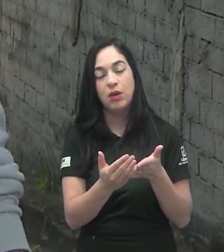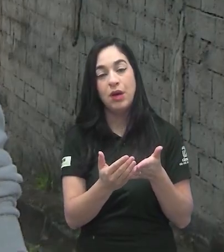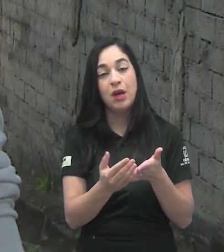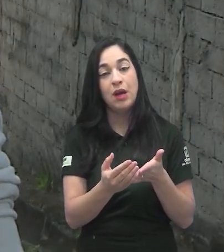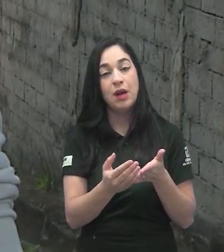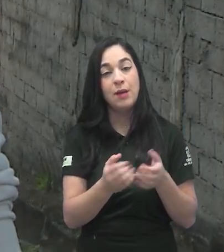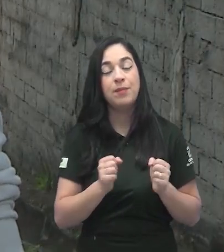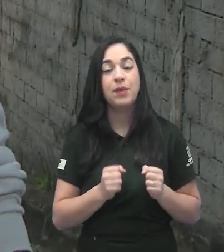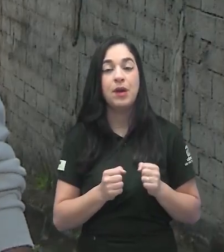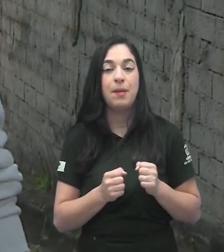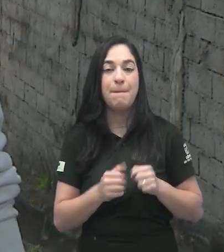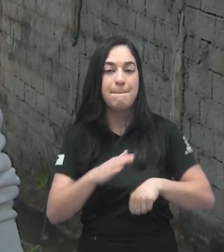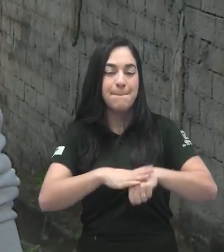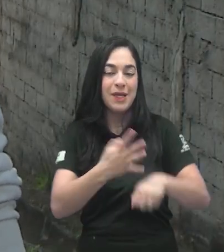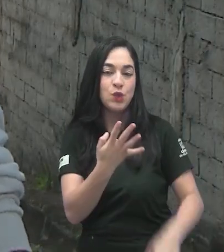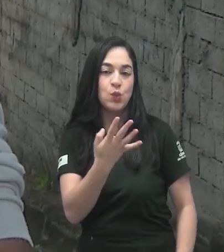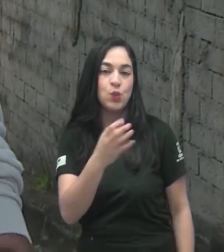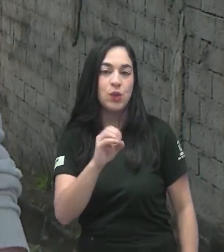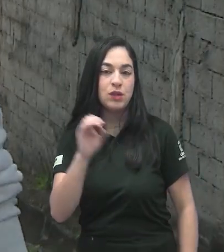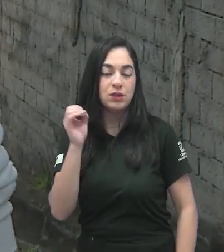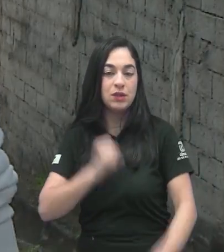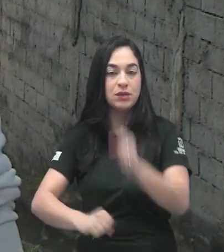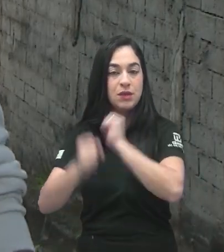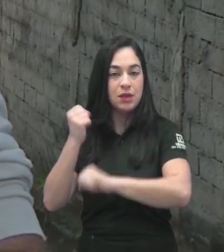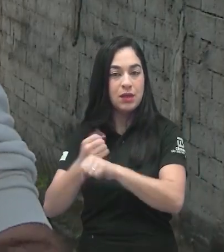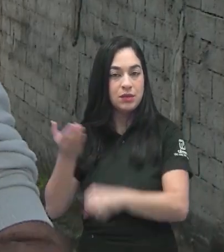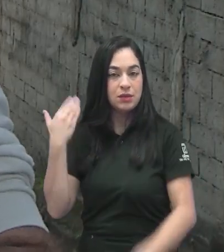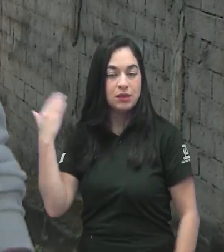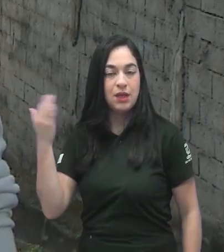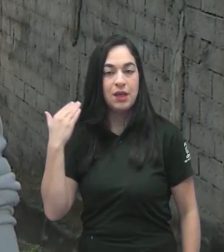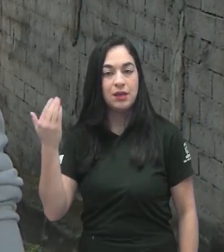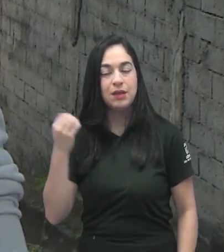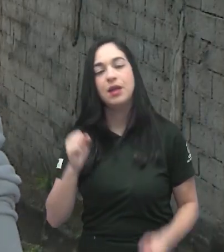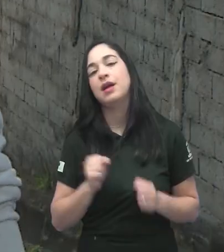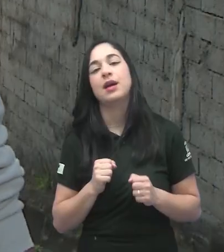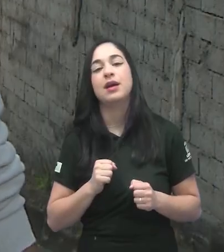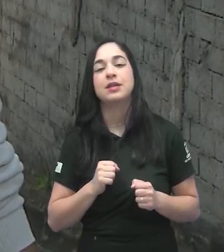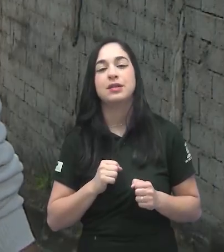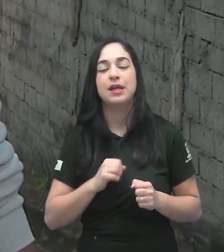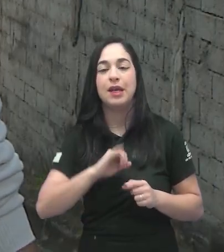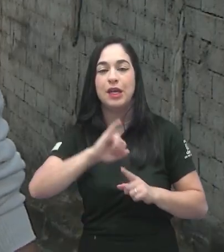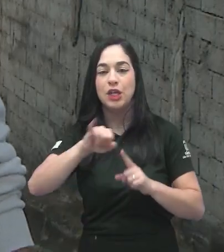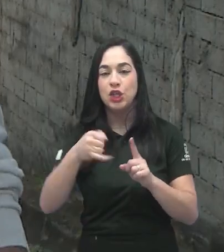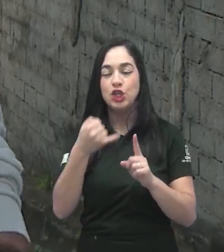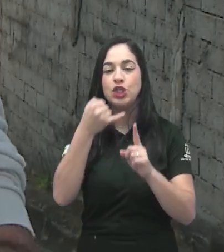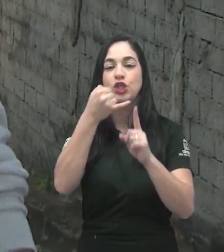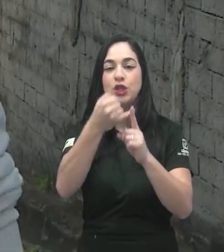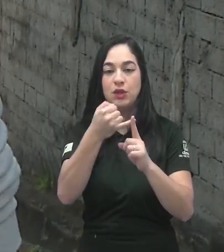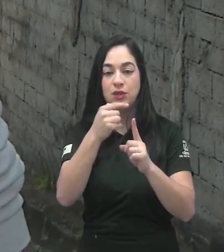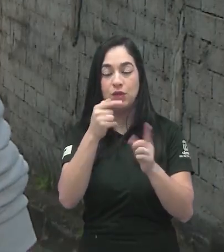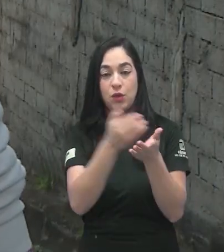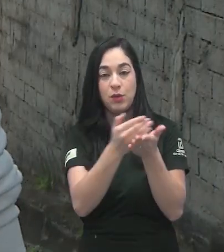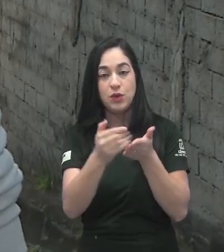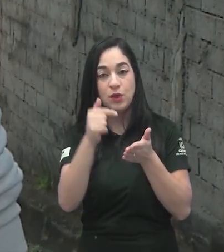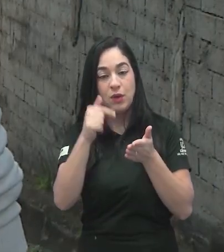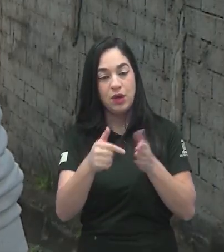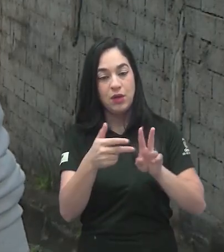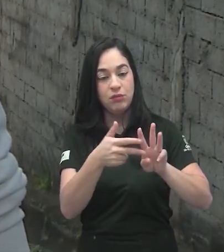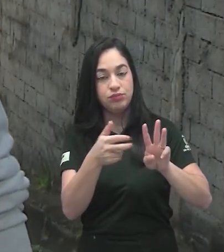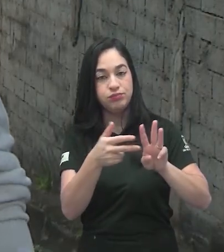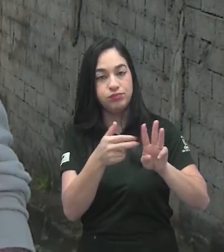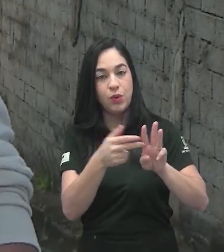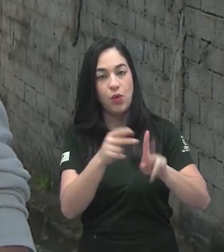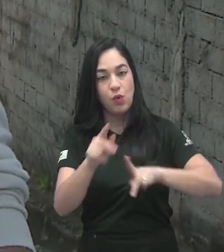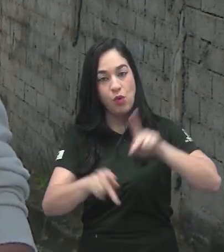de 4 séculos, jesuítas e indígenas ergueram aqui, no Rio Comprido, o primeiro povoado de São